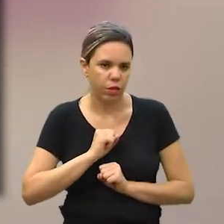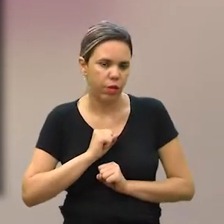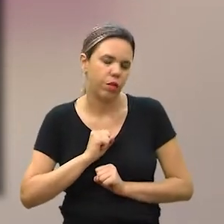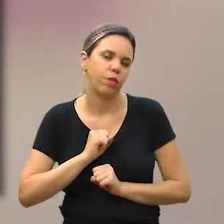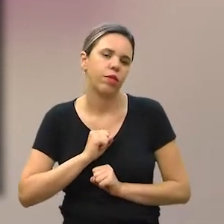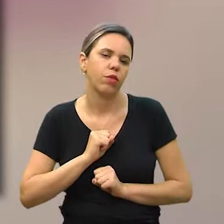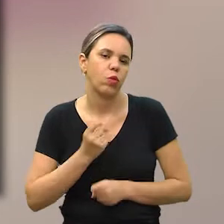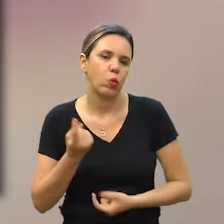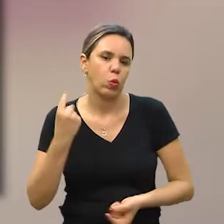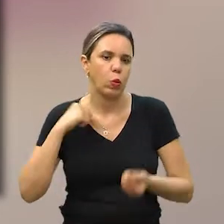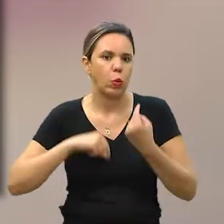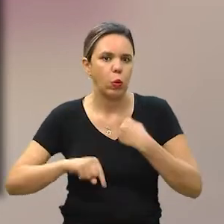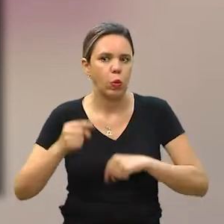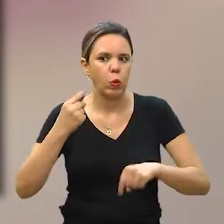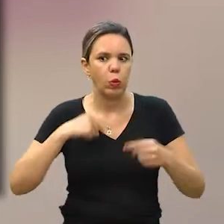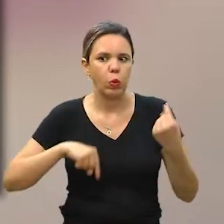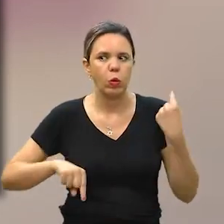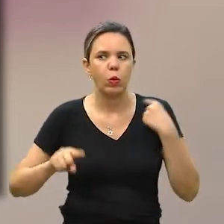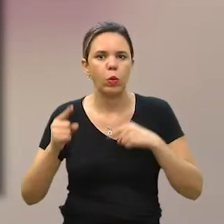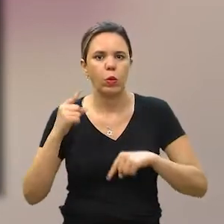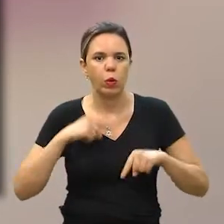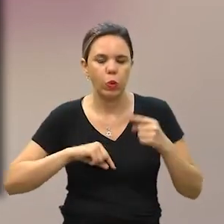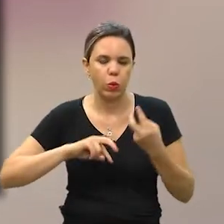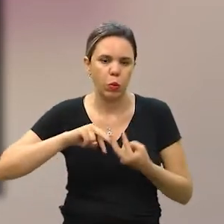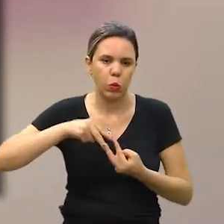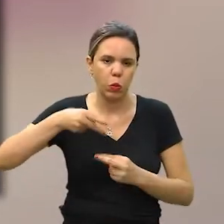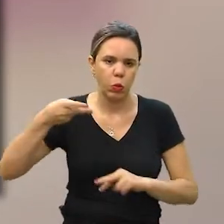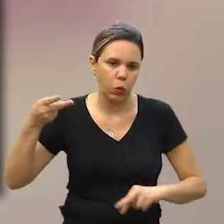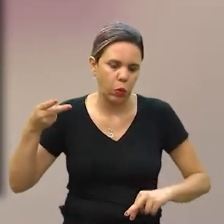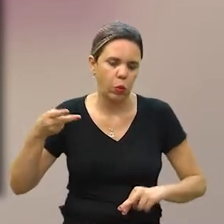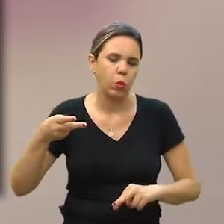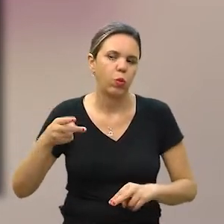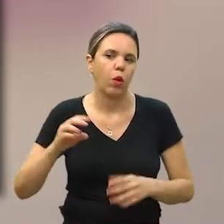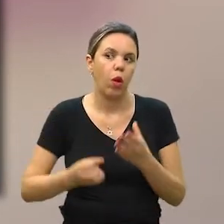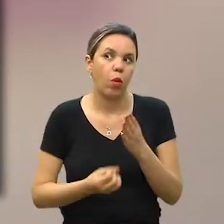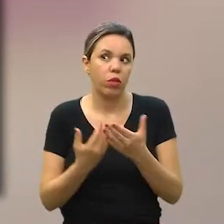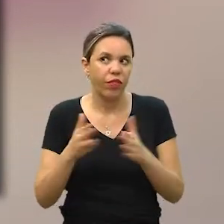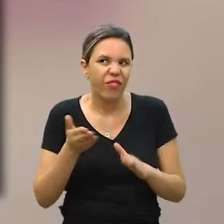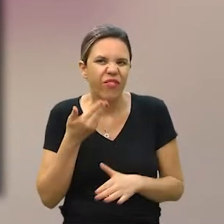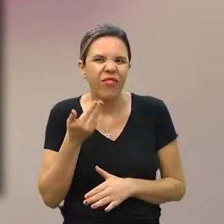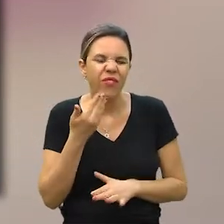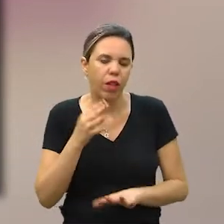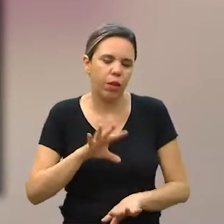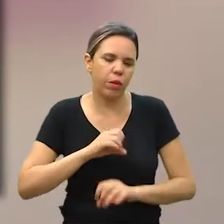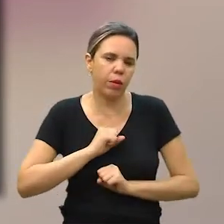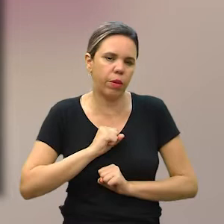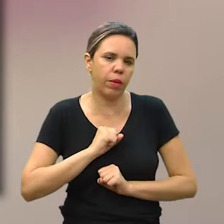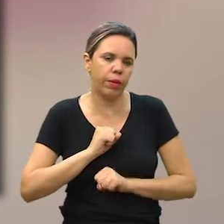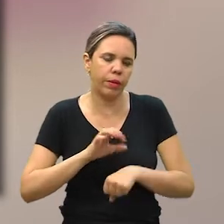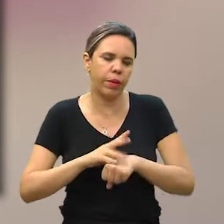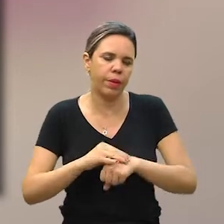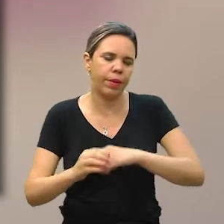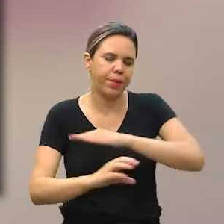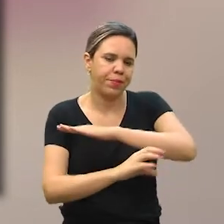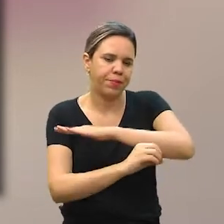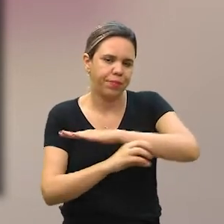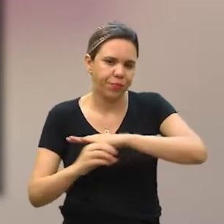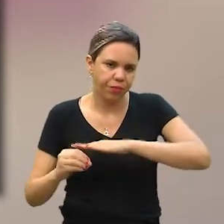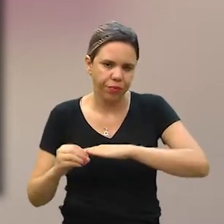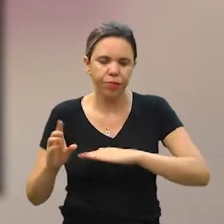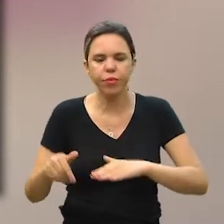desenvolvem anticorpos que vão passar a favorecer você ter trombose, não é? Ou essa é